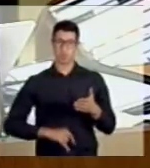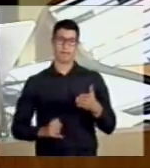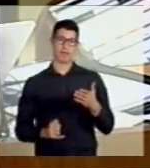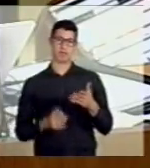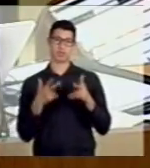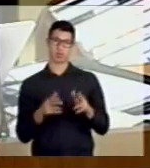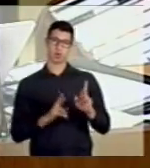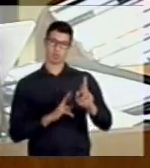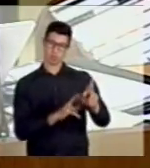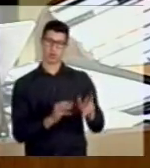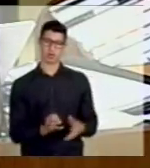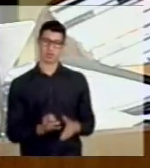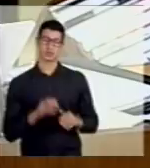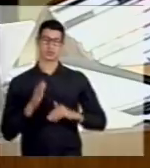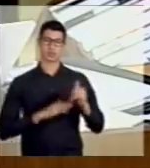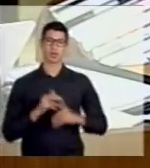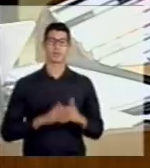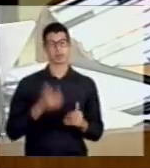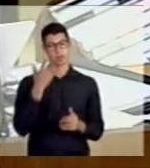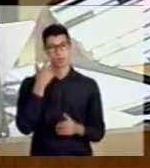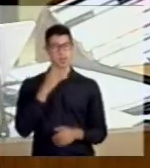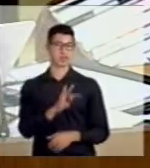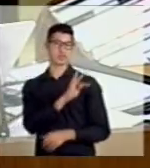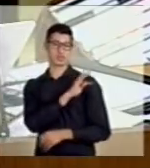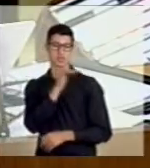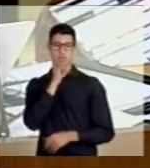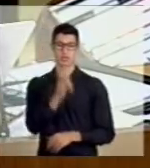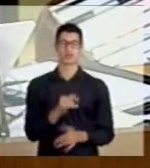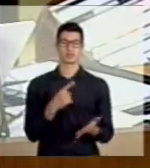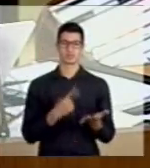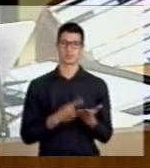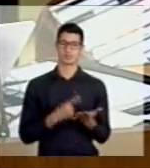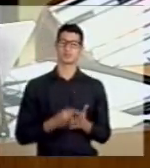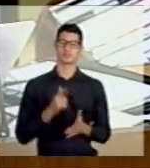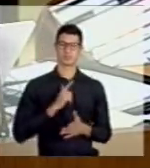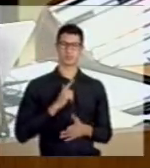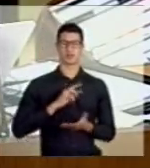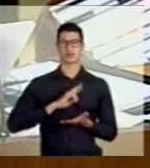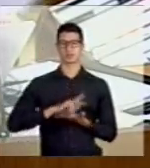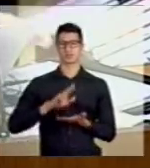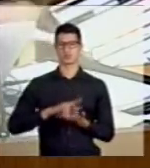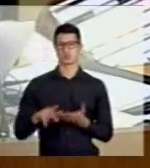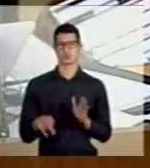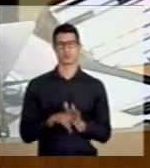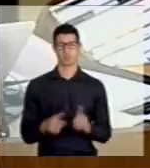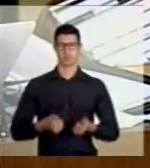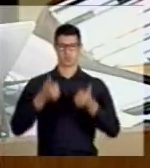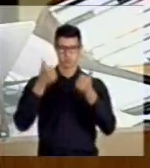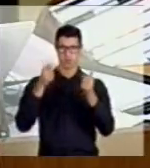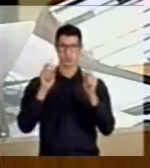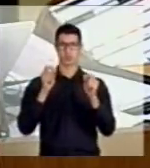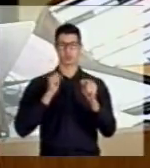eletrônico correspondente, e sob o ponto de vista técnico afirmou que o acordo traz consigo inúmeros pontos positivos